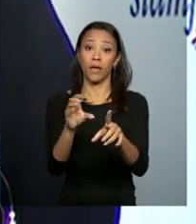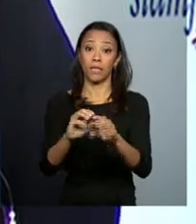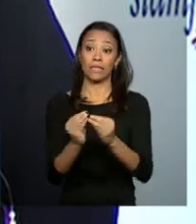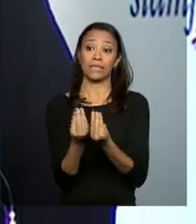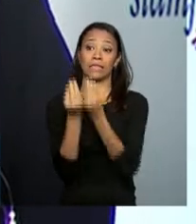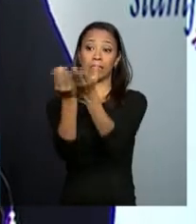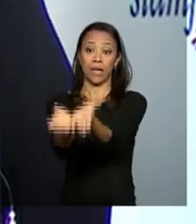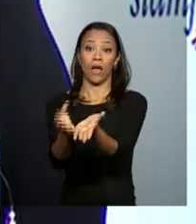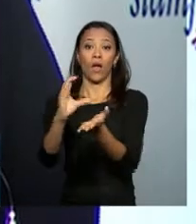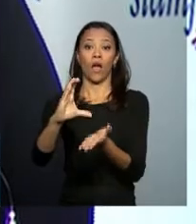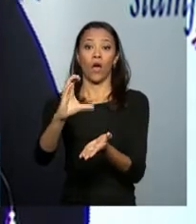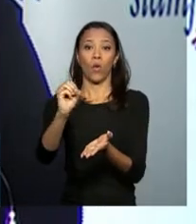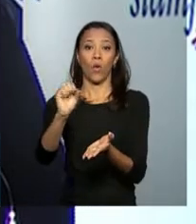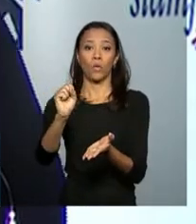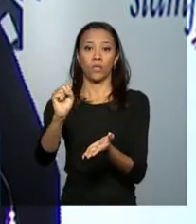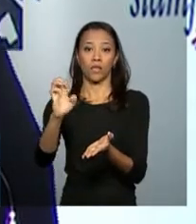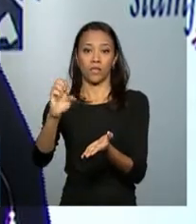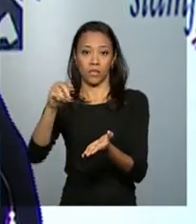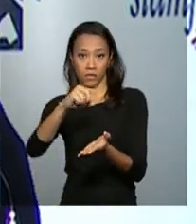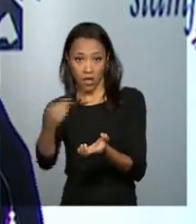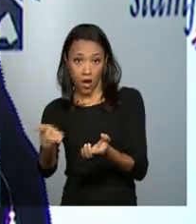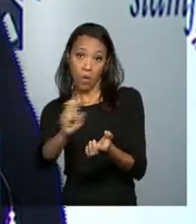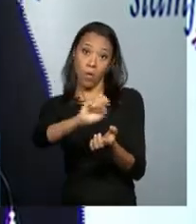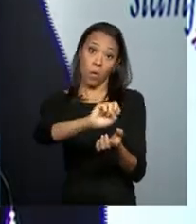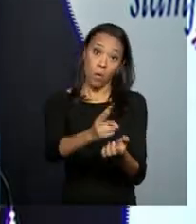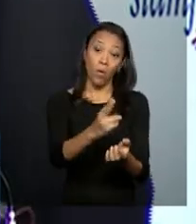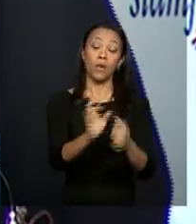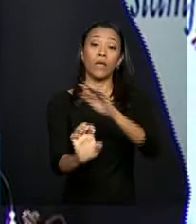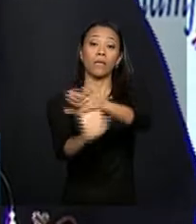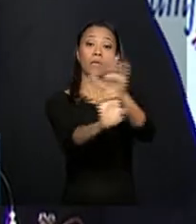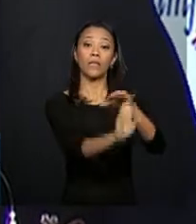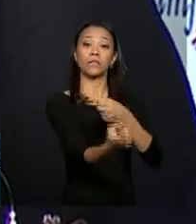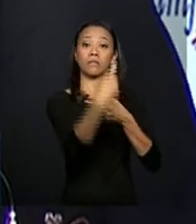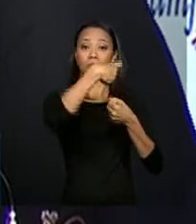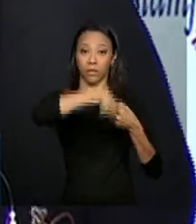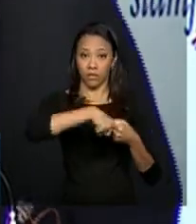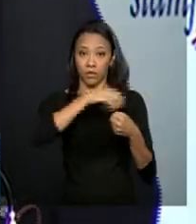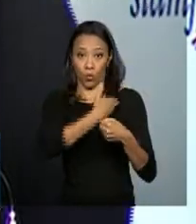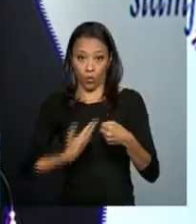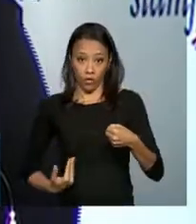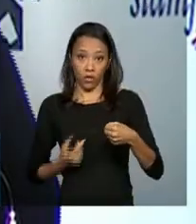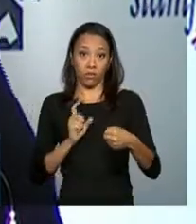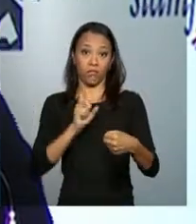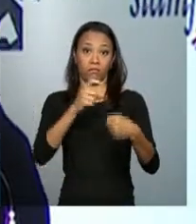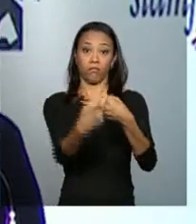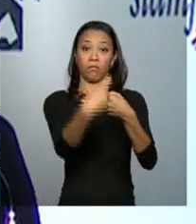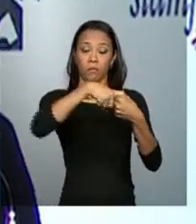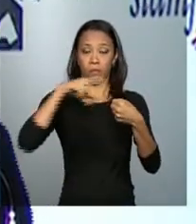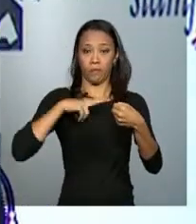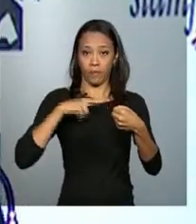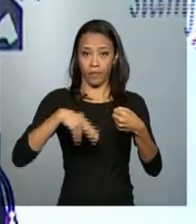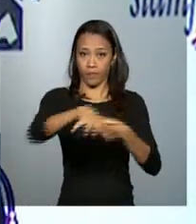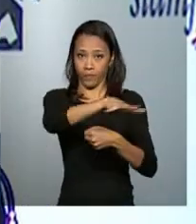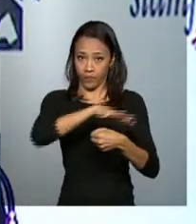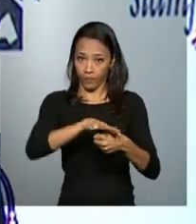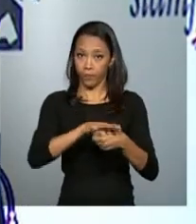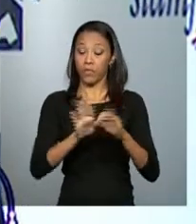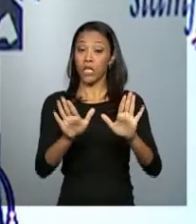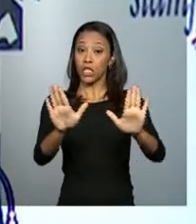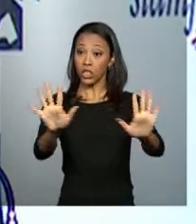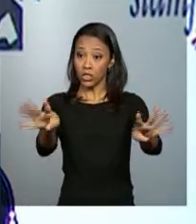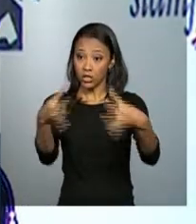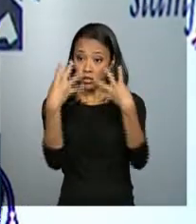como parcerias públicos-privadas. Alteramos os marcos regulatórios, chamamos o